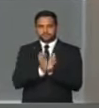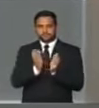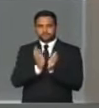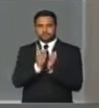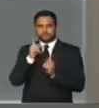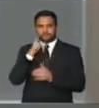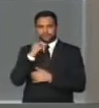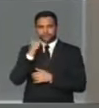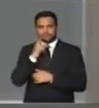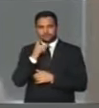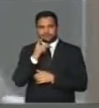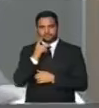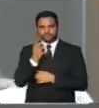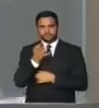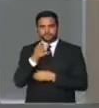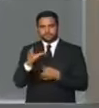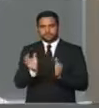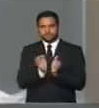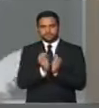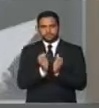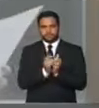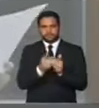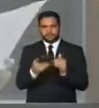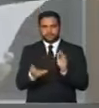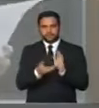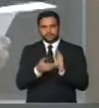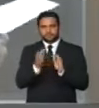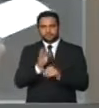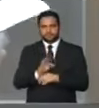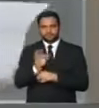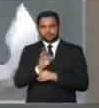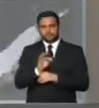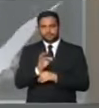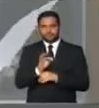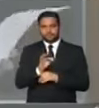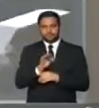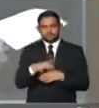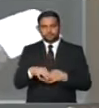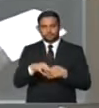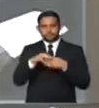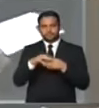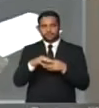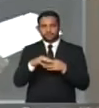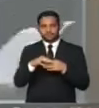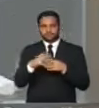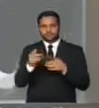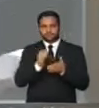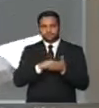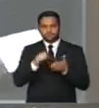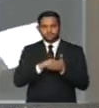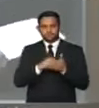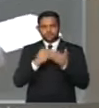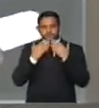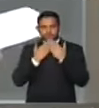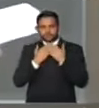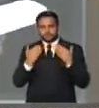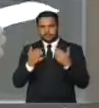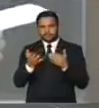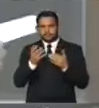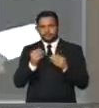partidos que compõem aqui a Câmara Federal, líderes que assinaram esse manifesto